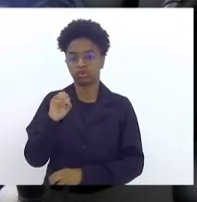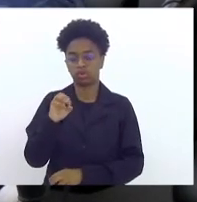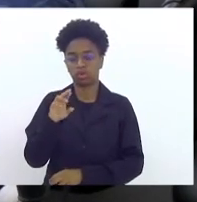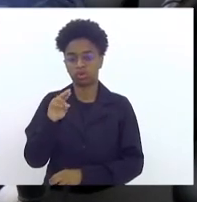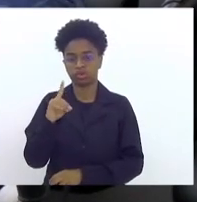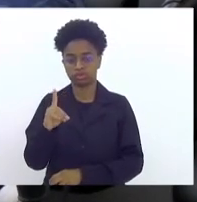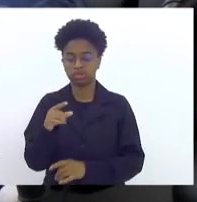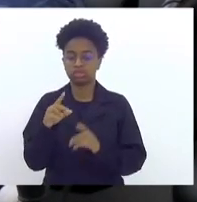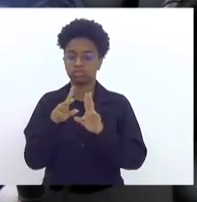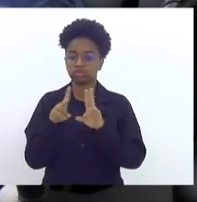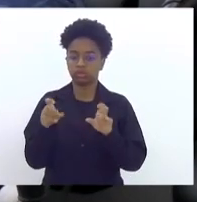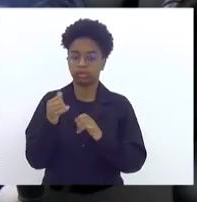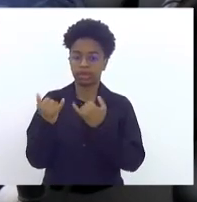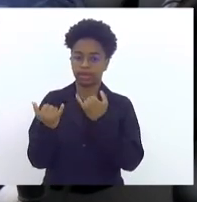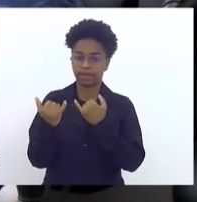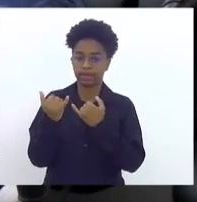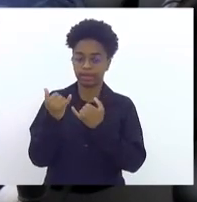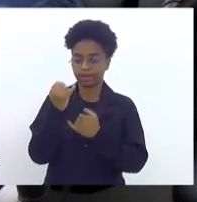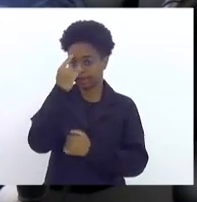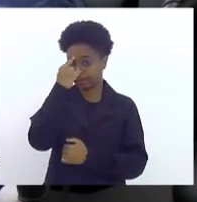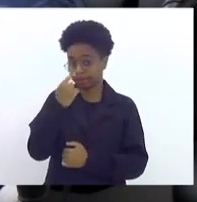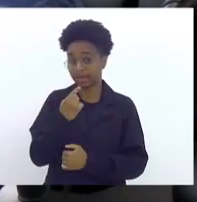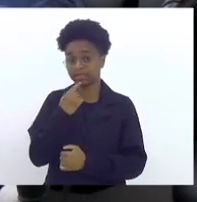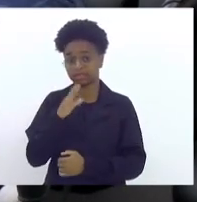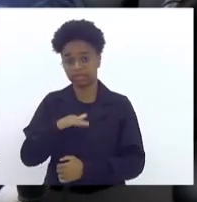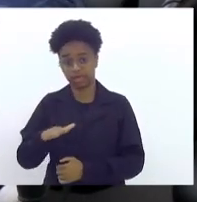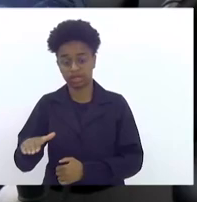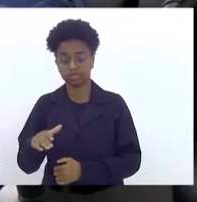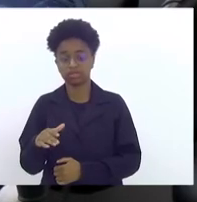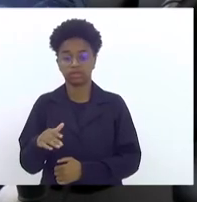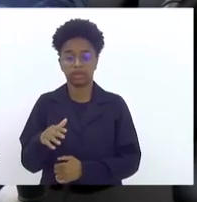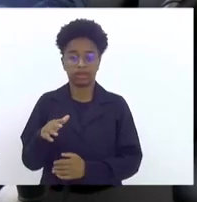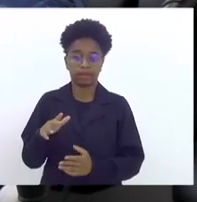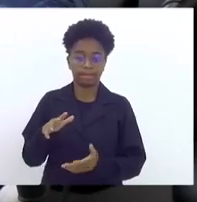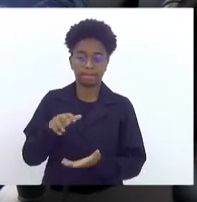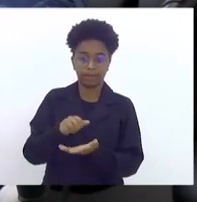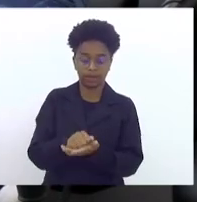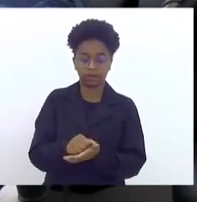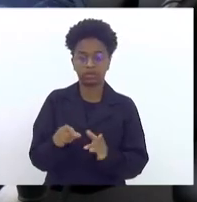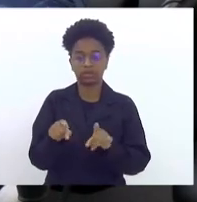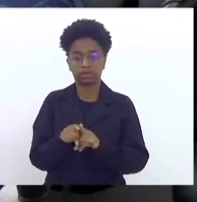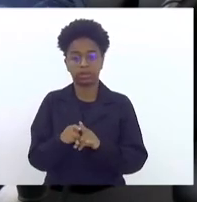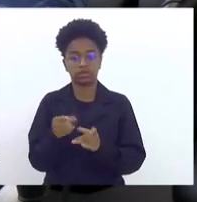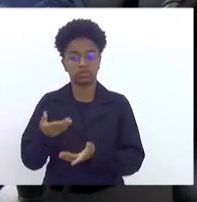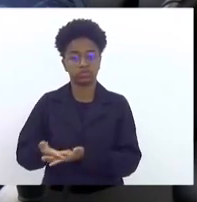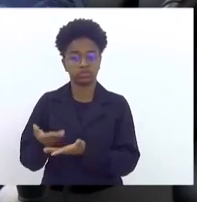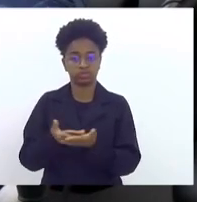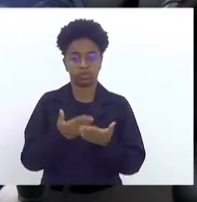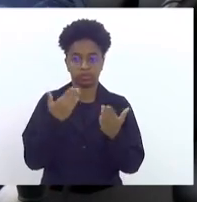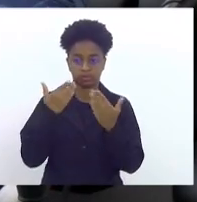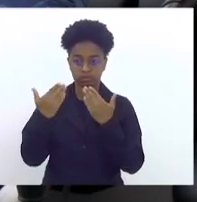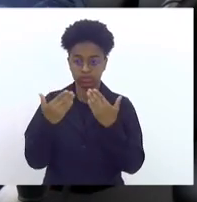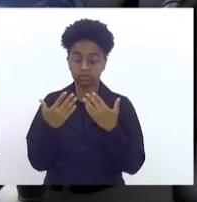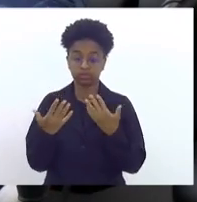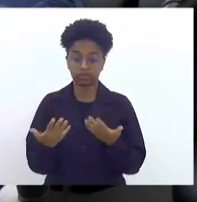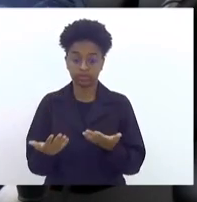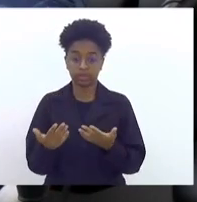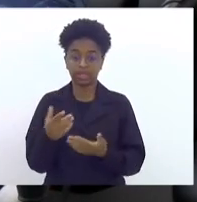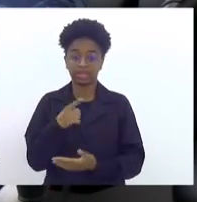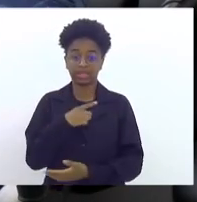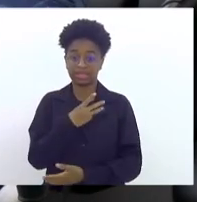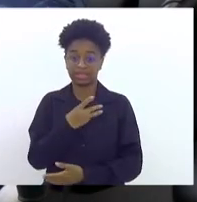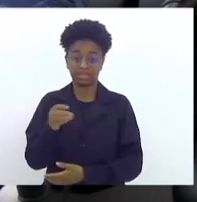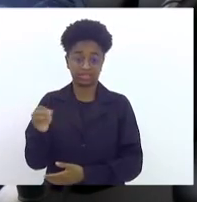crianças meninas e meninos foram apreendidos com um estudante de psicologia e 300